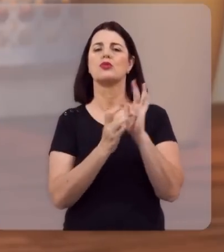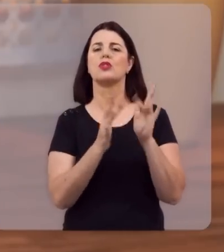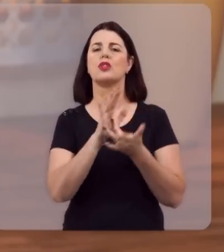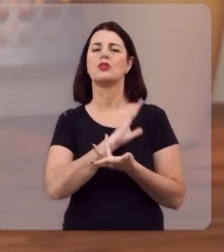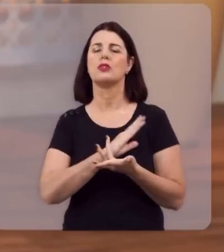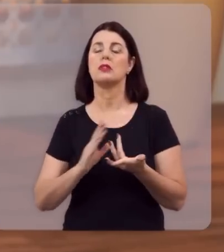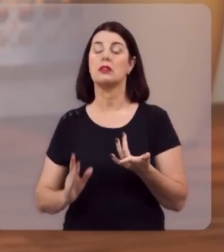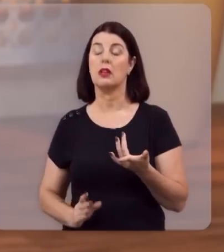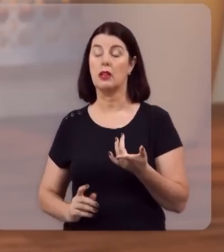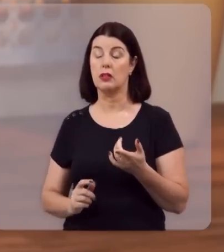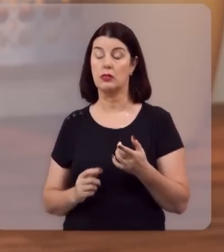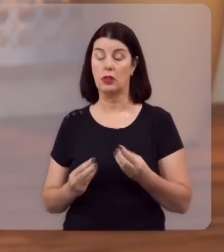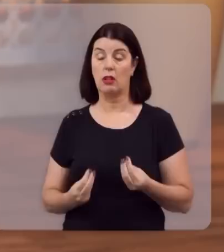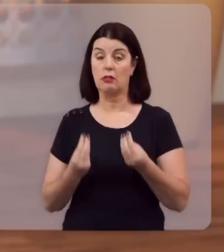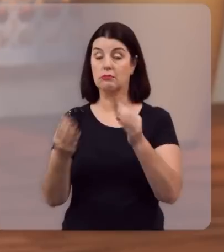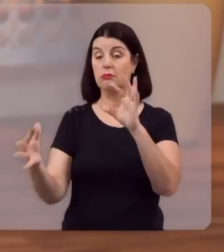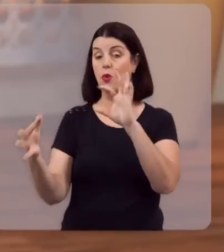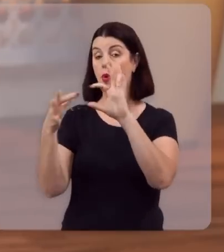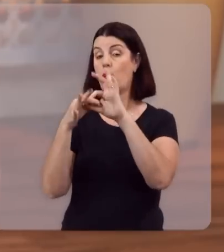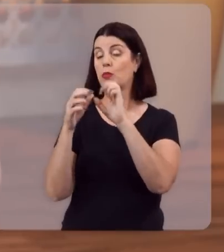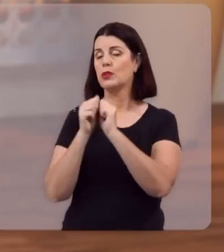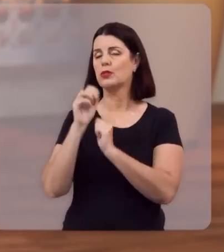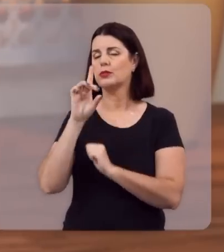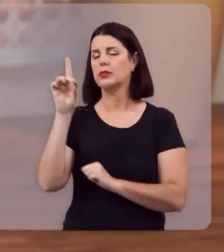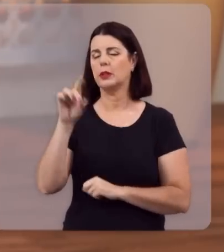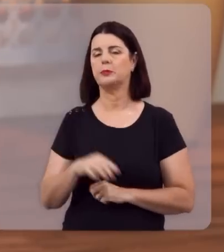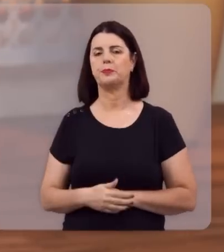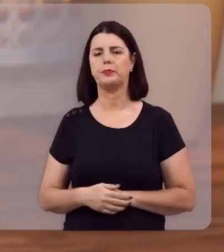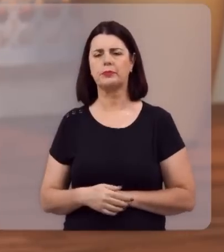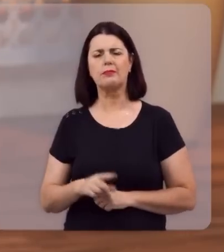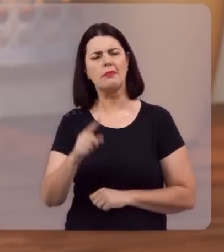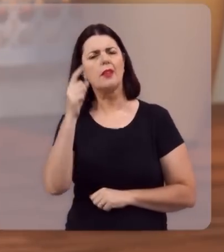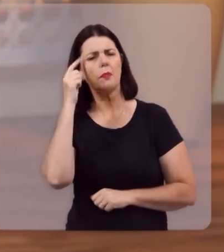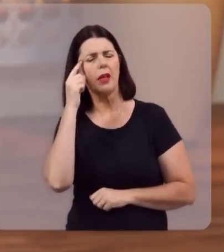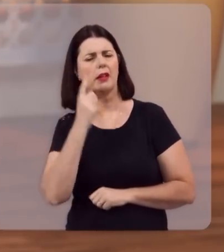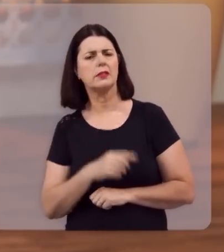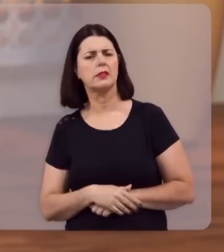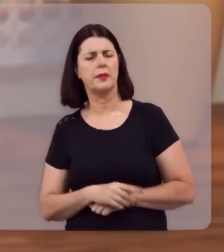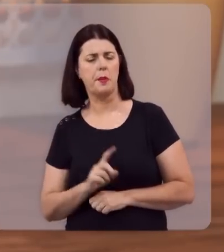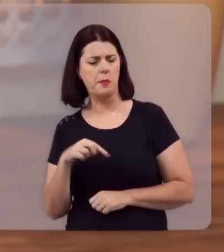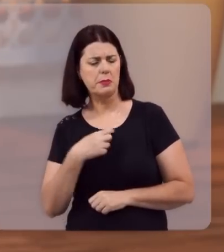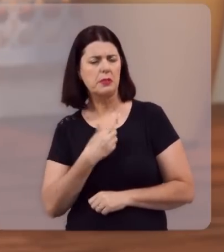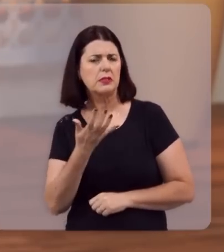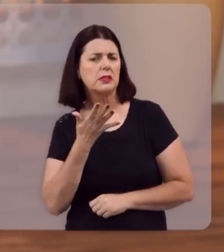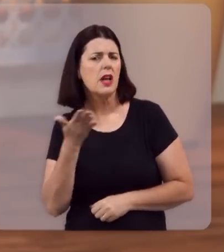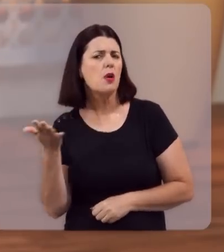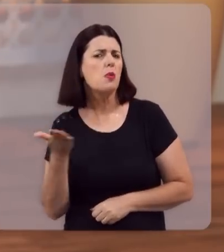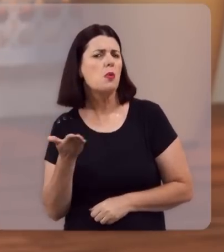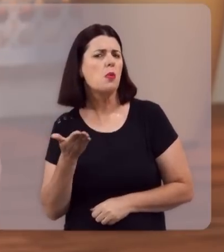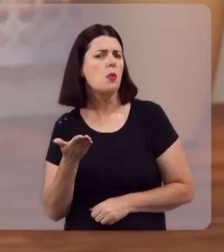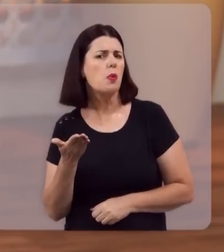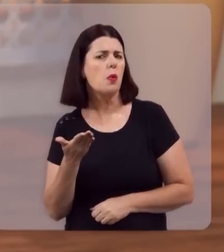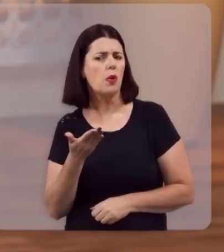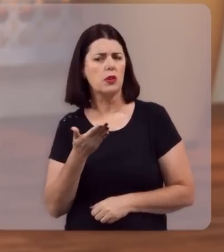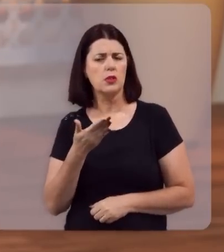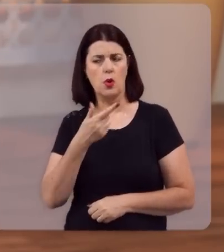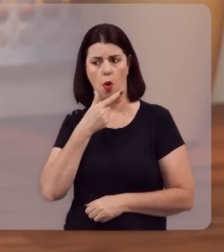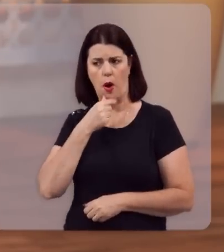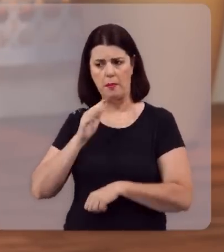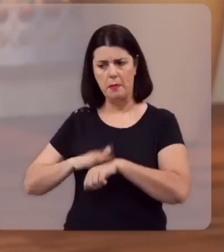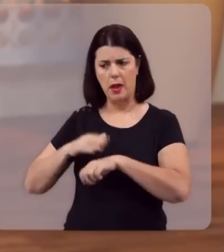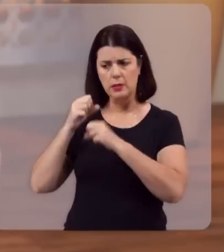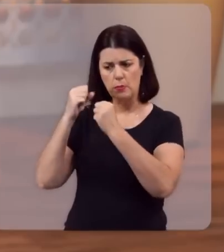em Cristo e que nos traz para essa comunhão com Deus e aí Pare para pensar se nós quiséssemos hoje uma audiência